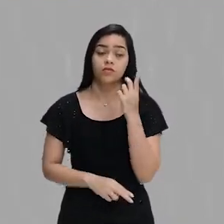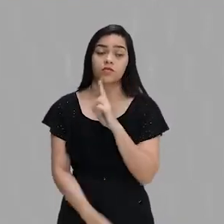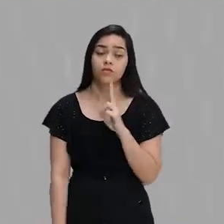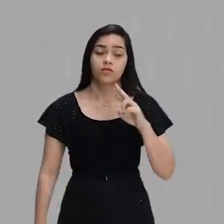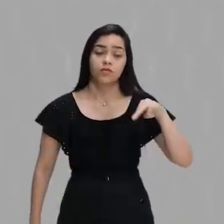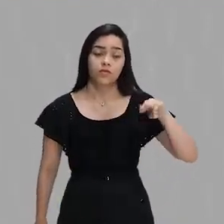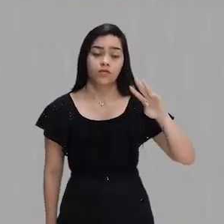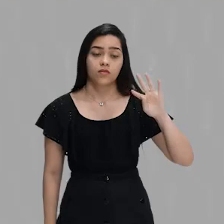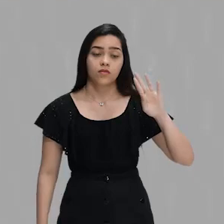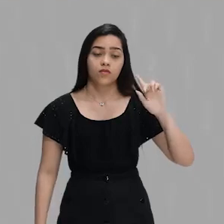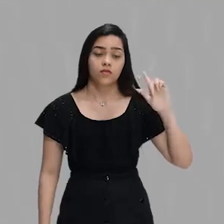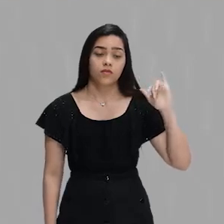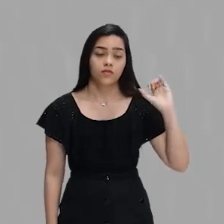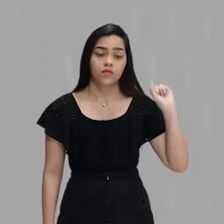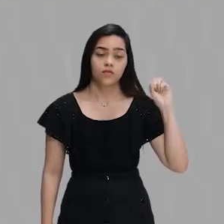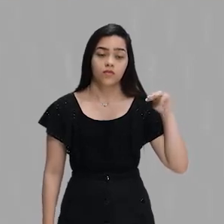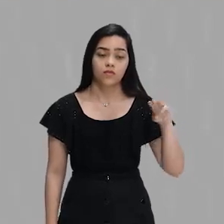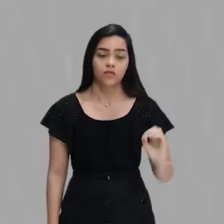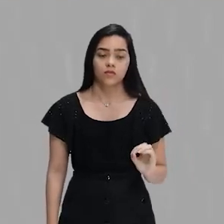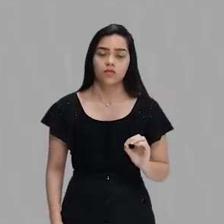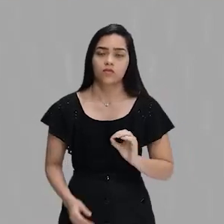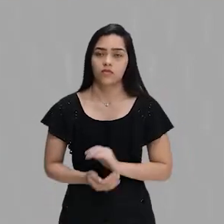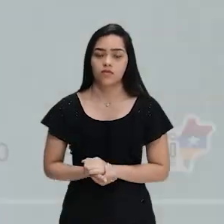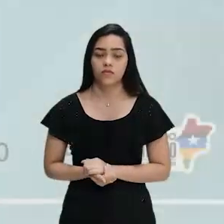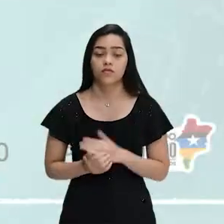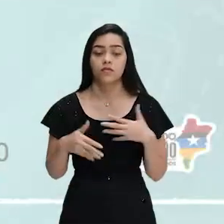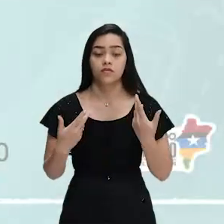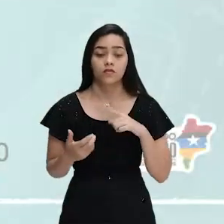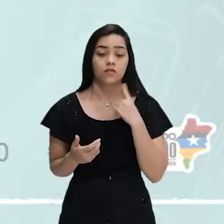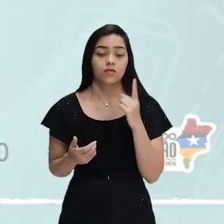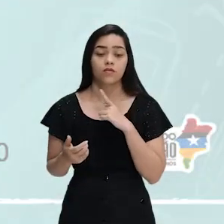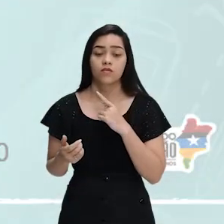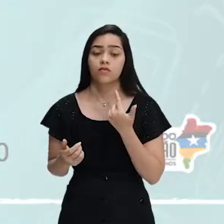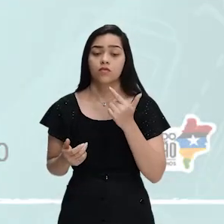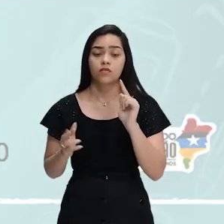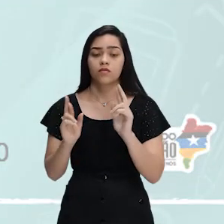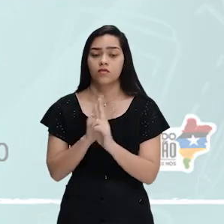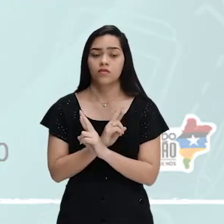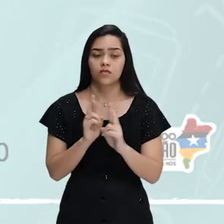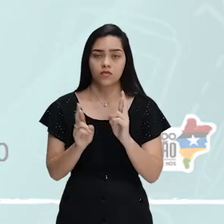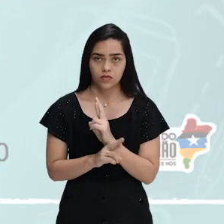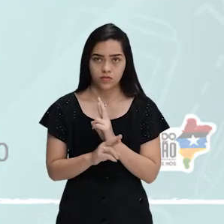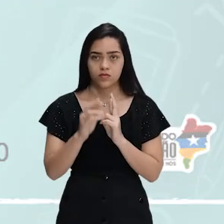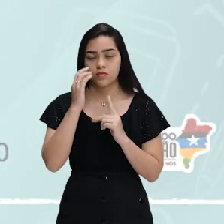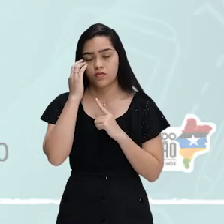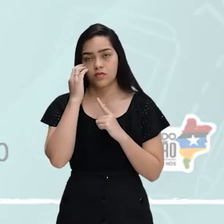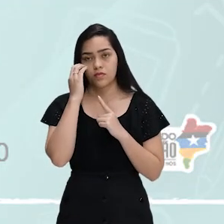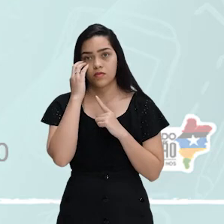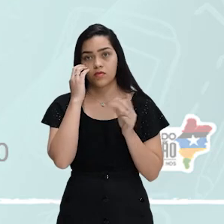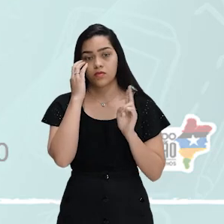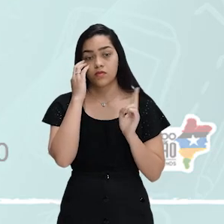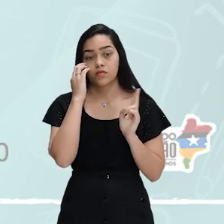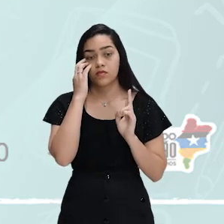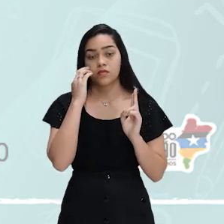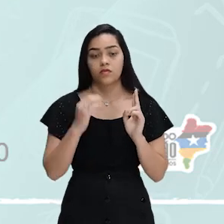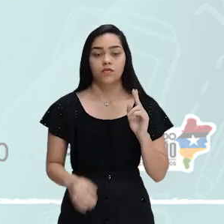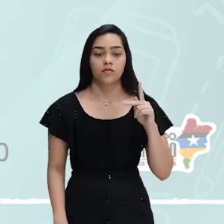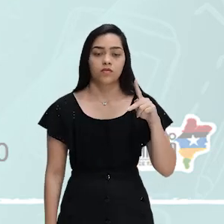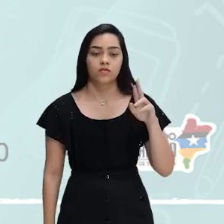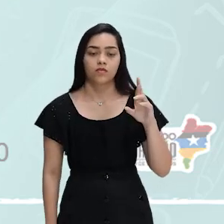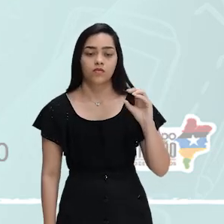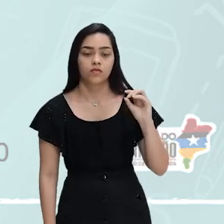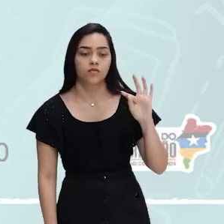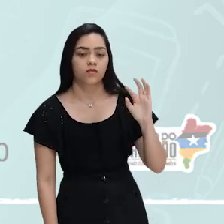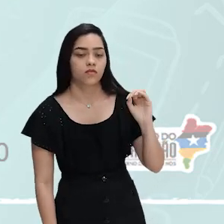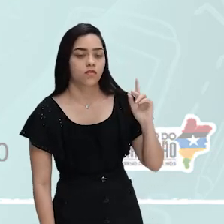de mutualismo, ok? Agora, nós temos um outro tipo de relação, que é harmônica, que é chamada de protocooperação.